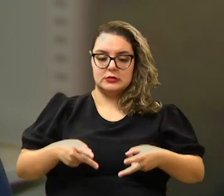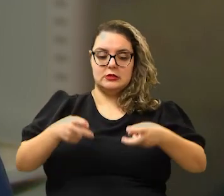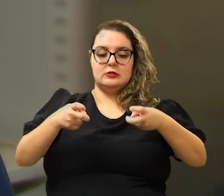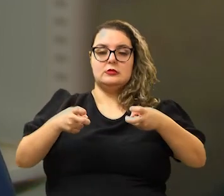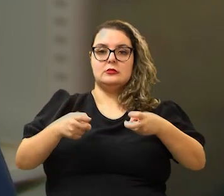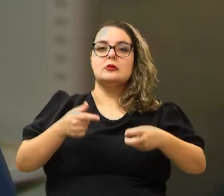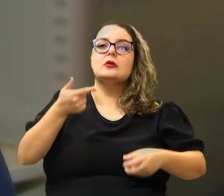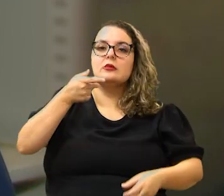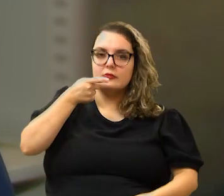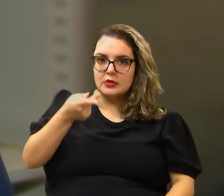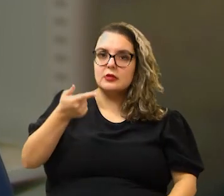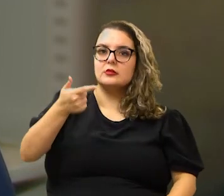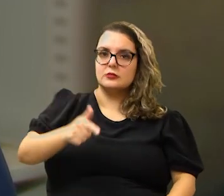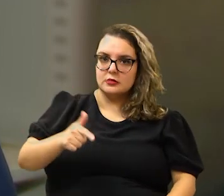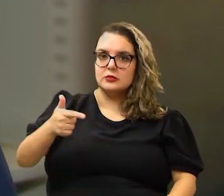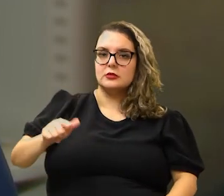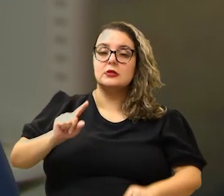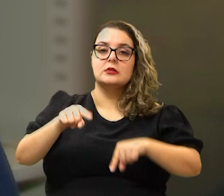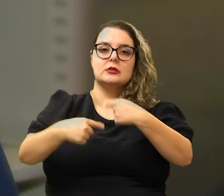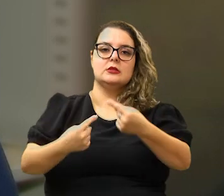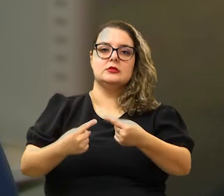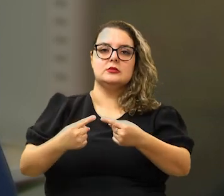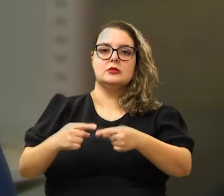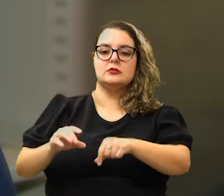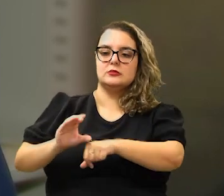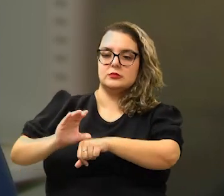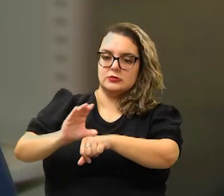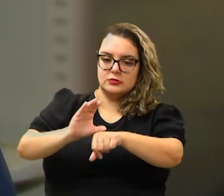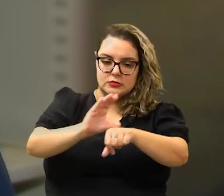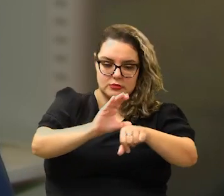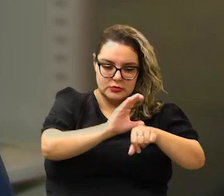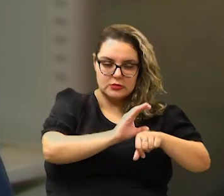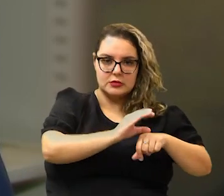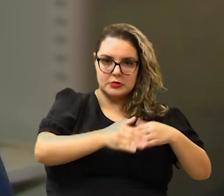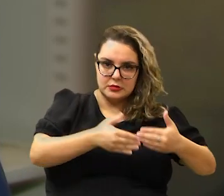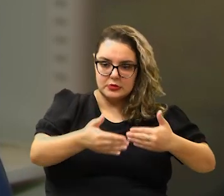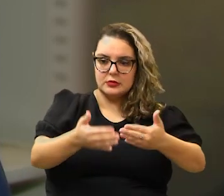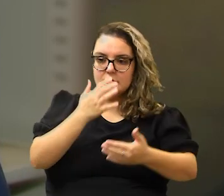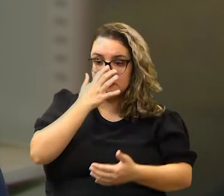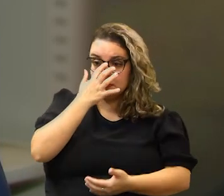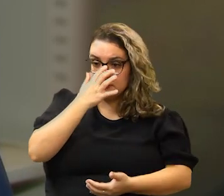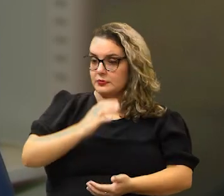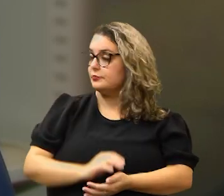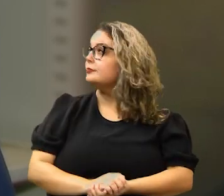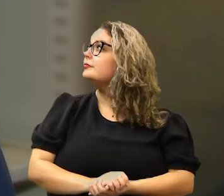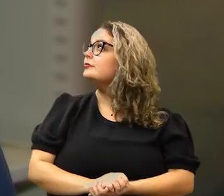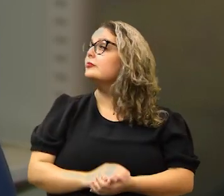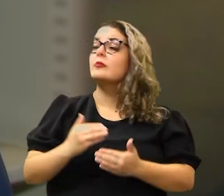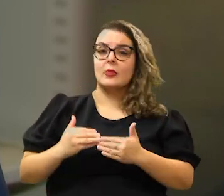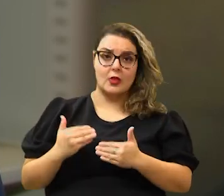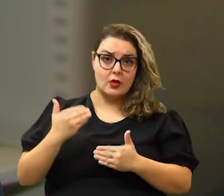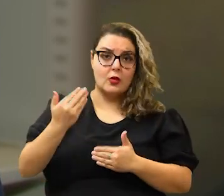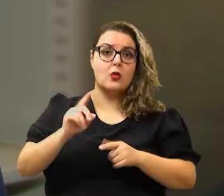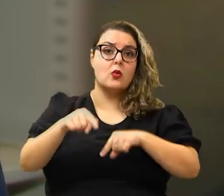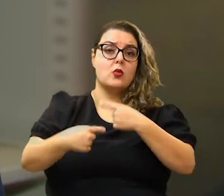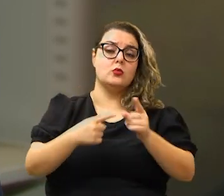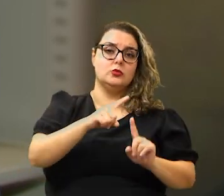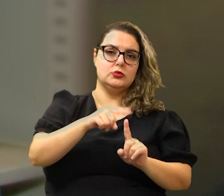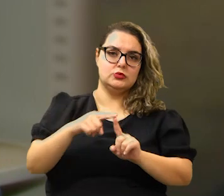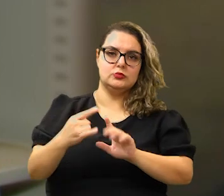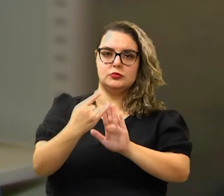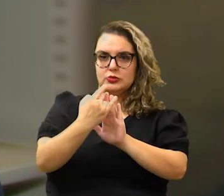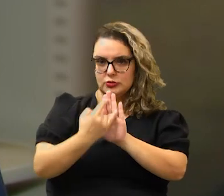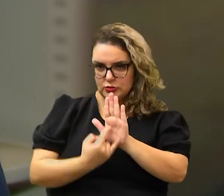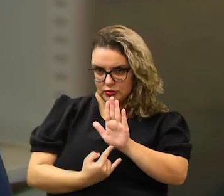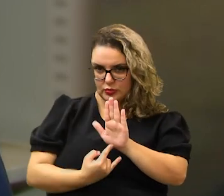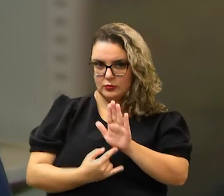criação de leis, resoluções, a gente tem as pessoas usando abaixo-assinados, por exemplo. Em 1905, os